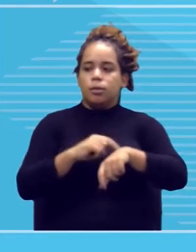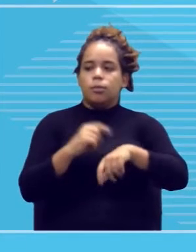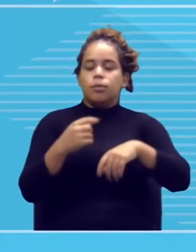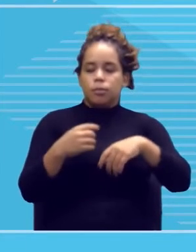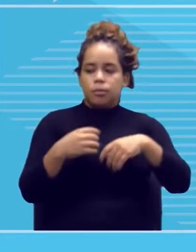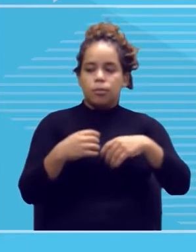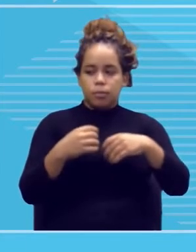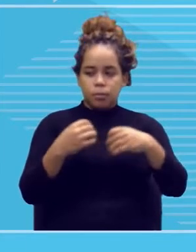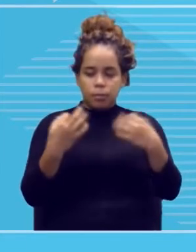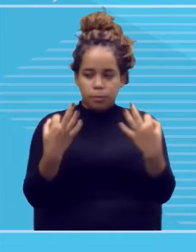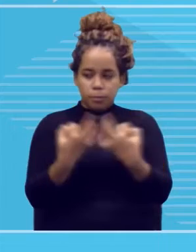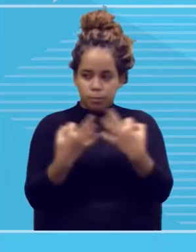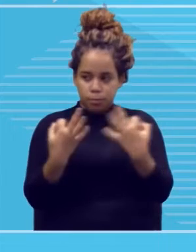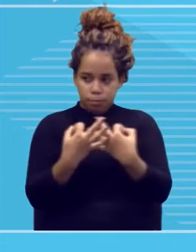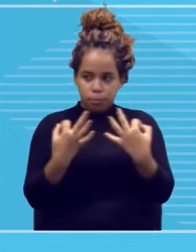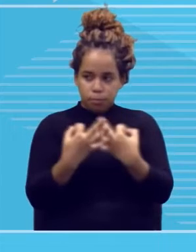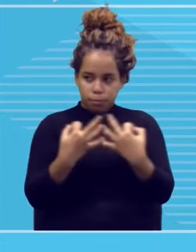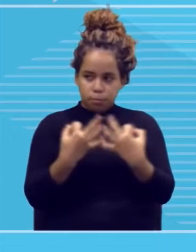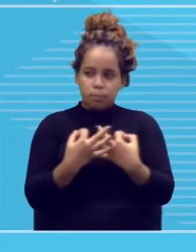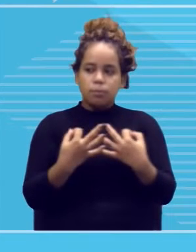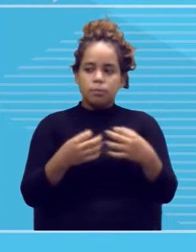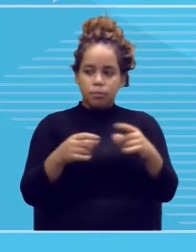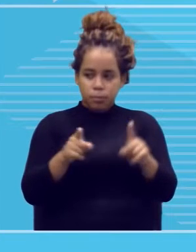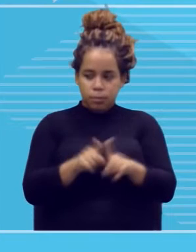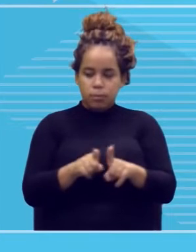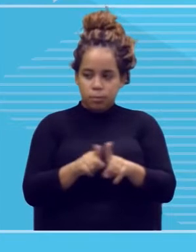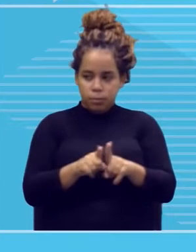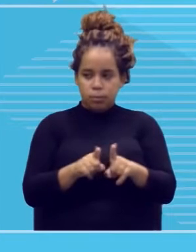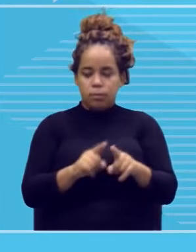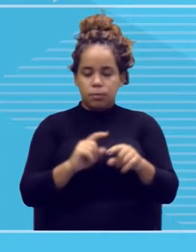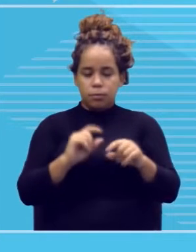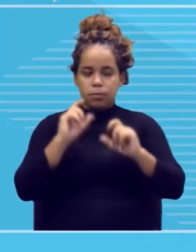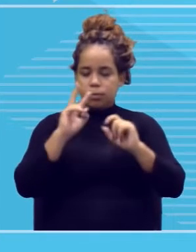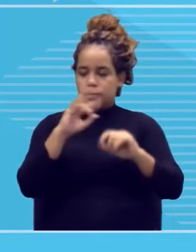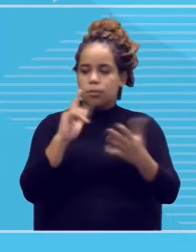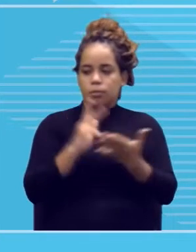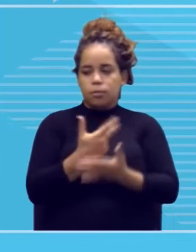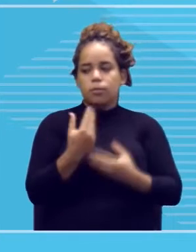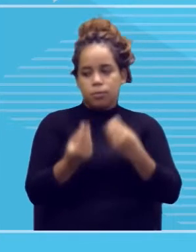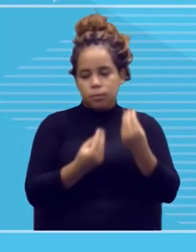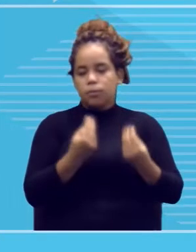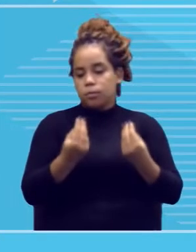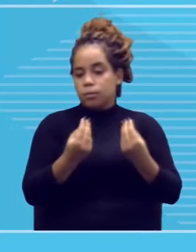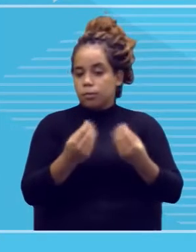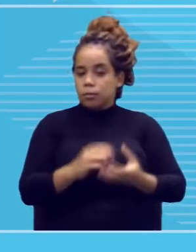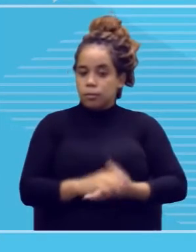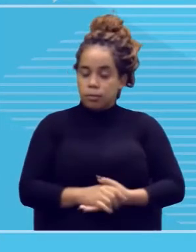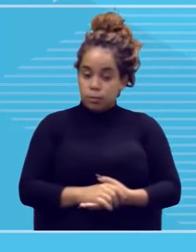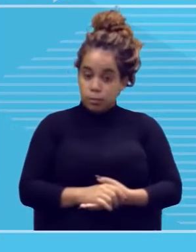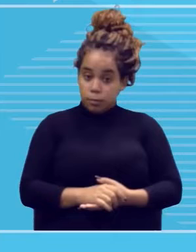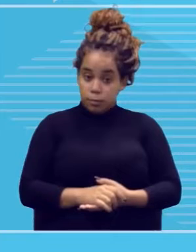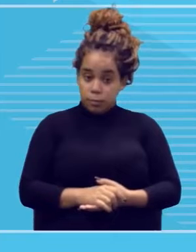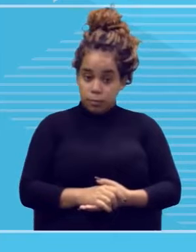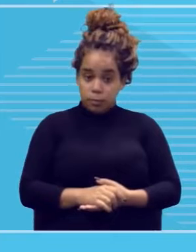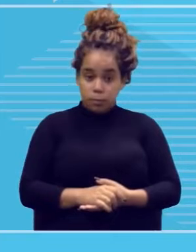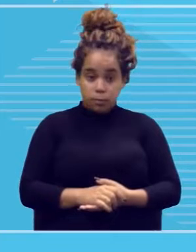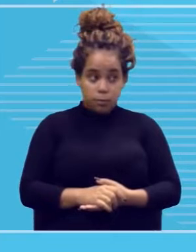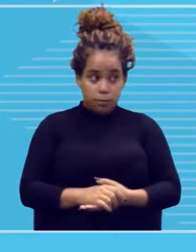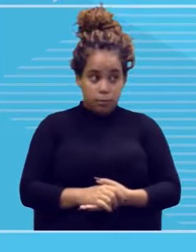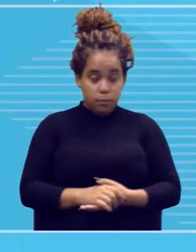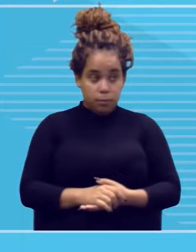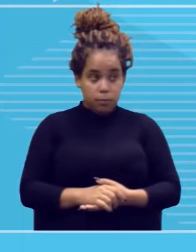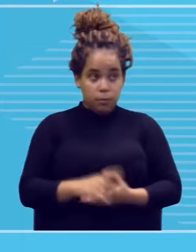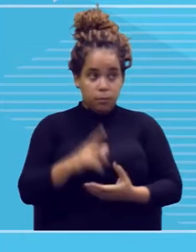professor e quando for tempo perfeito como é que vai ser aí vai ter um detalhe por quê Porque vai ficar sempre assim